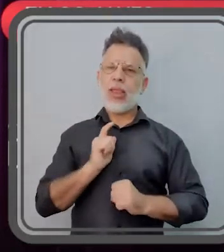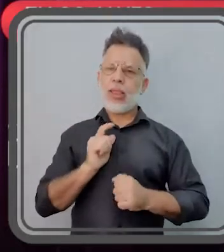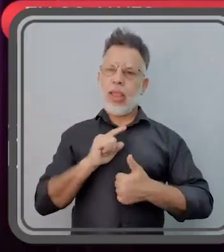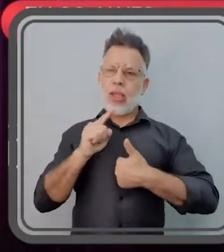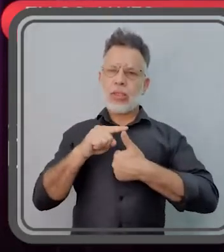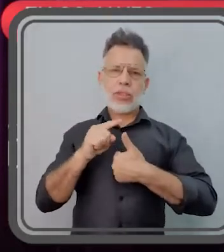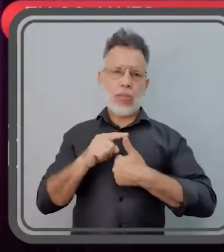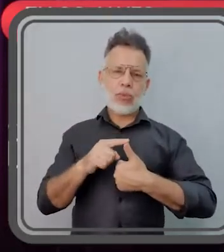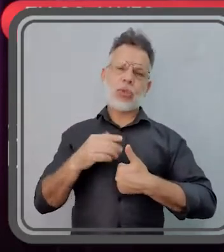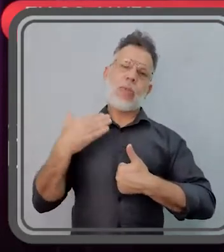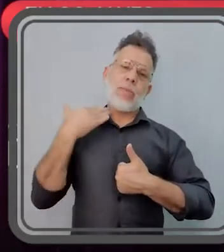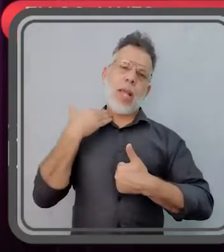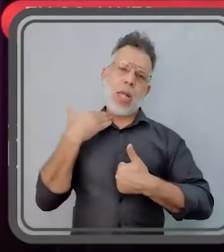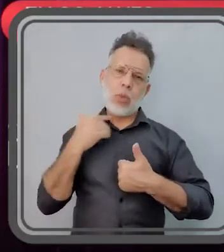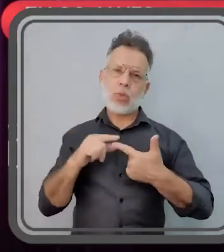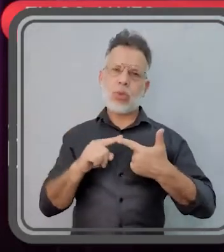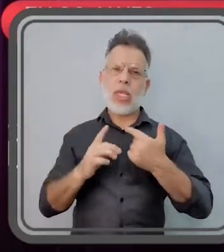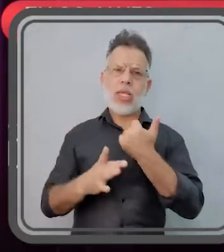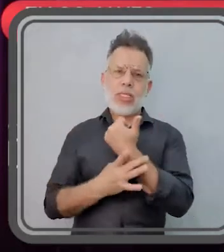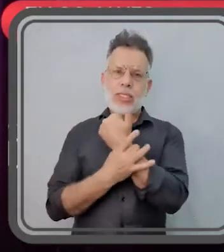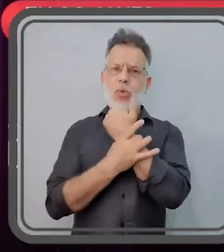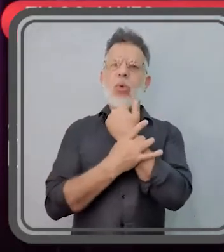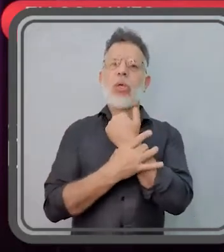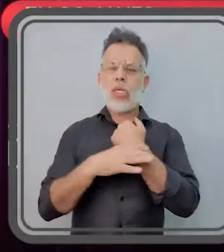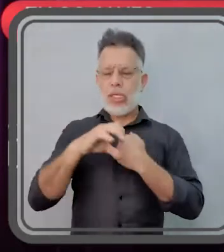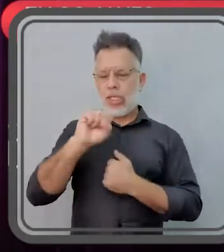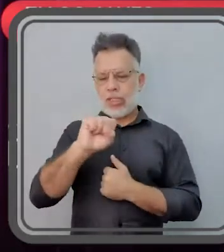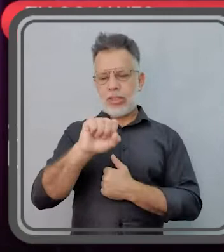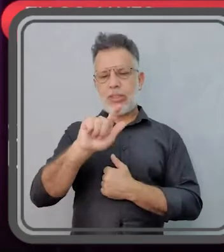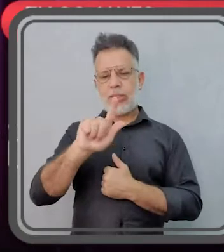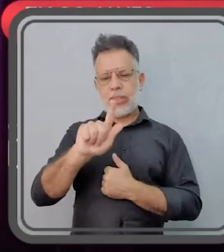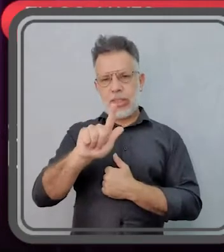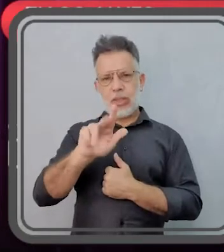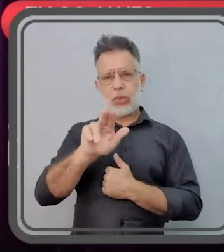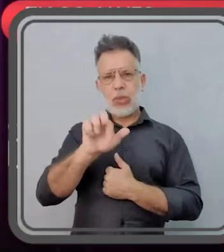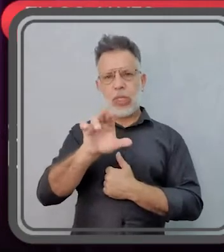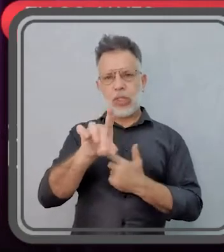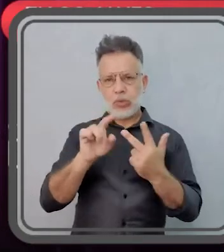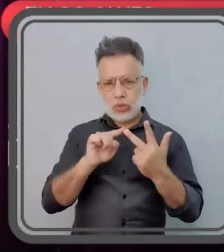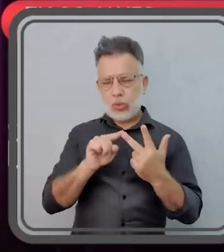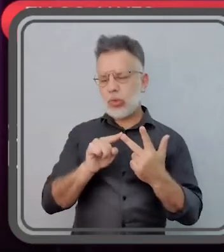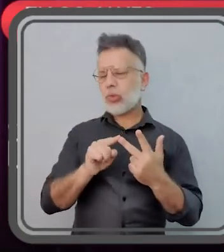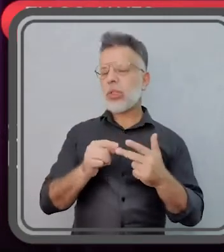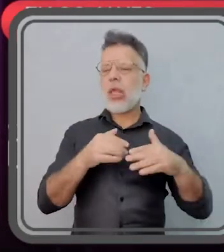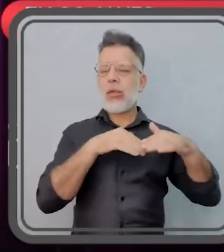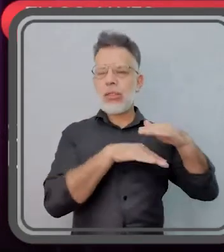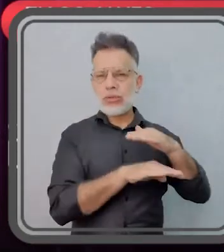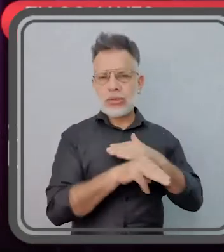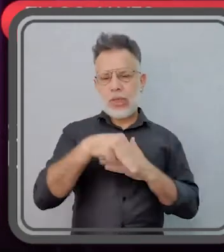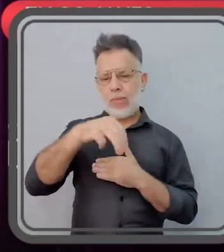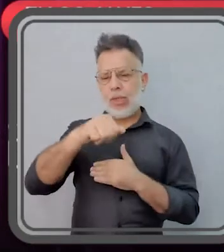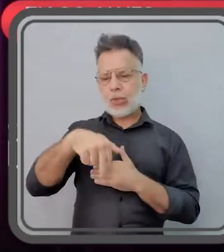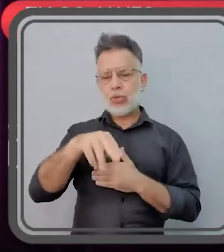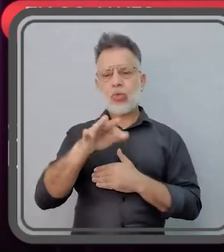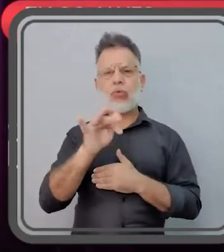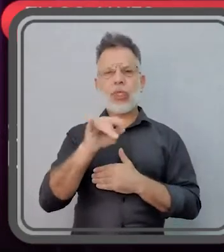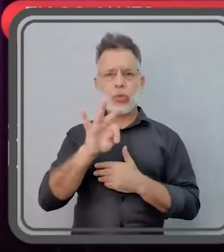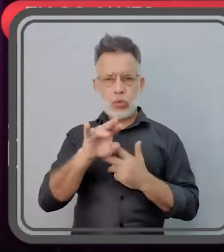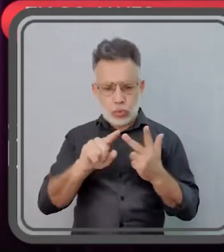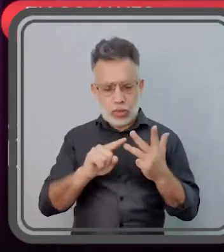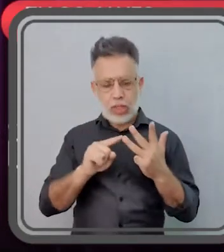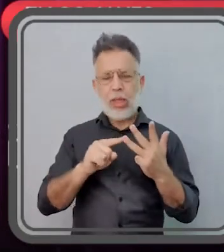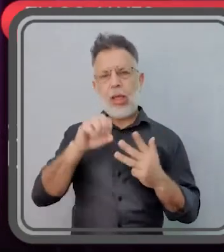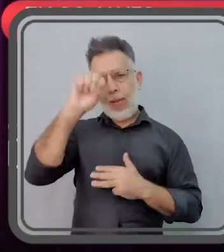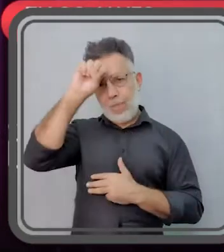do bancos e seguradoras, que é parte do financeiro, temos sector de manufatura e utility, temos sector de mineração